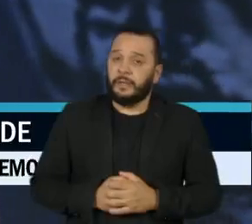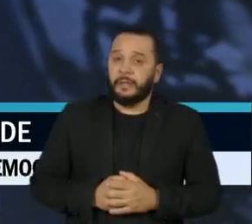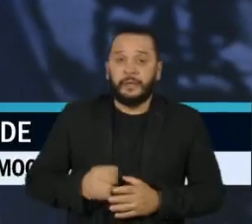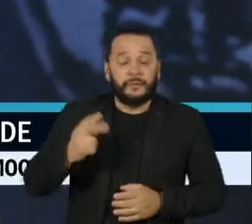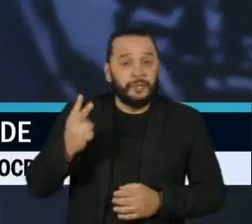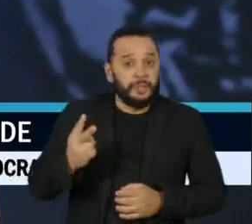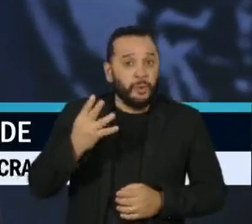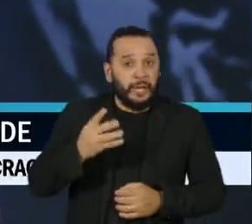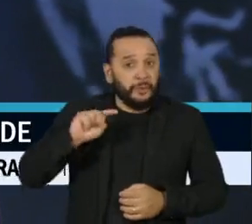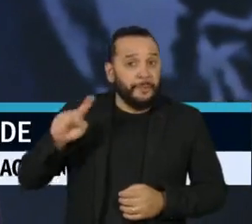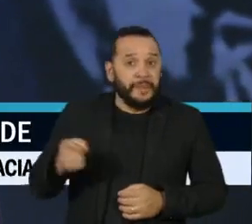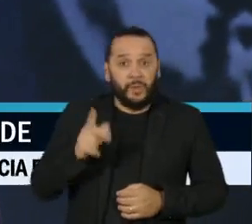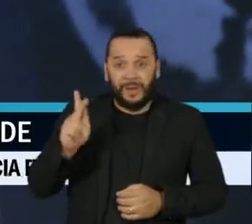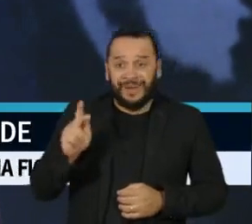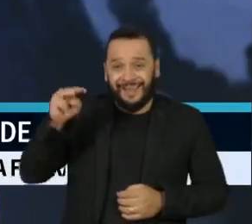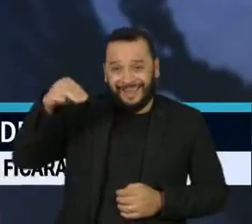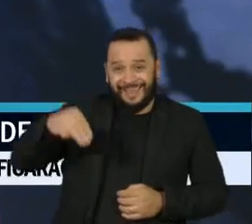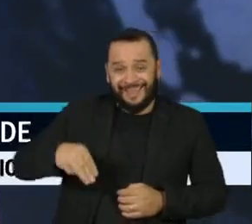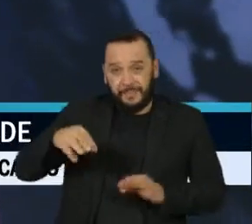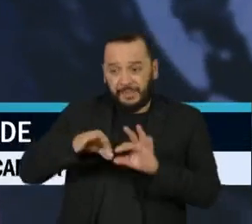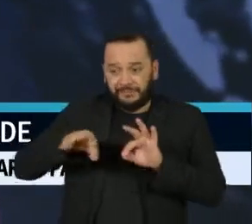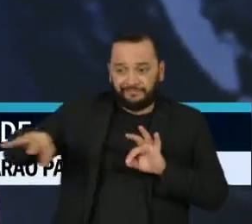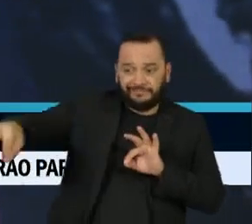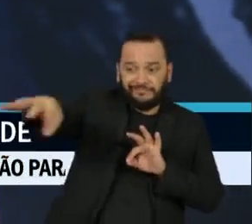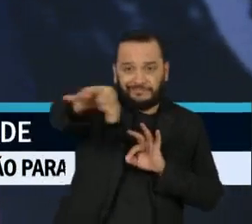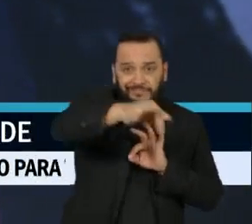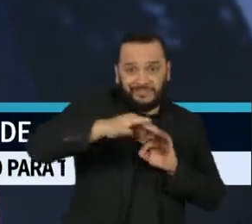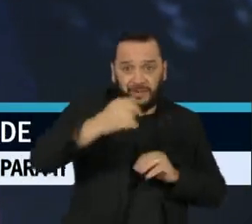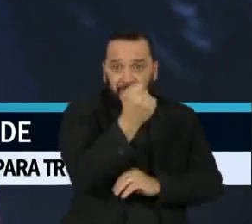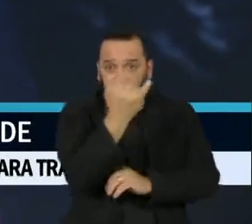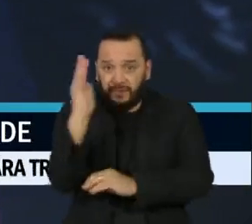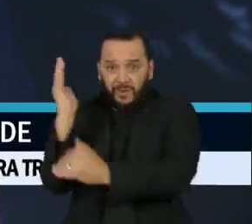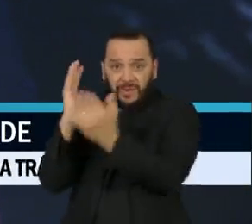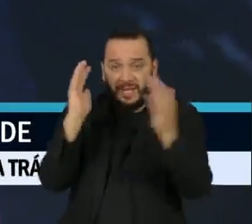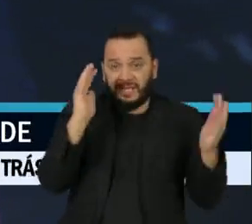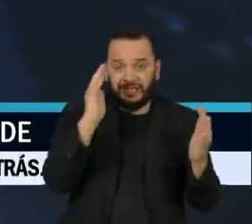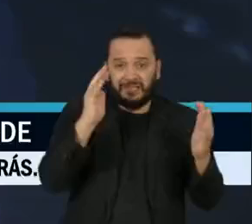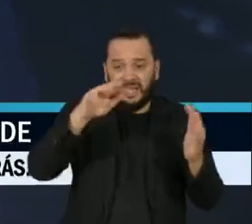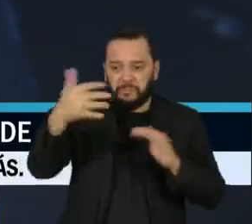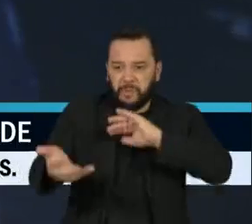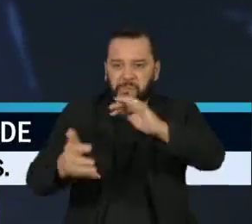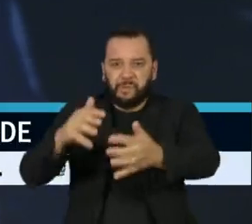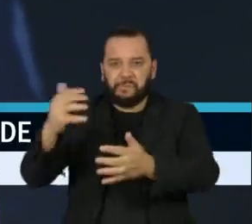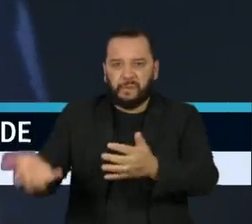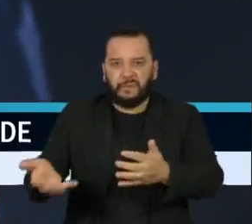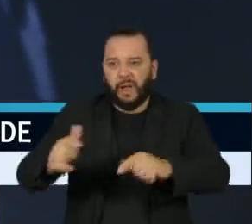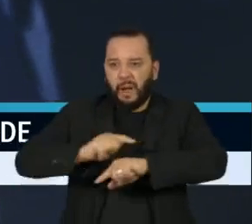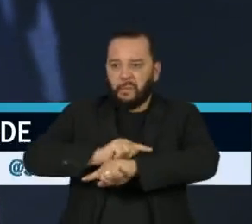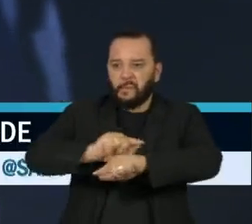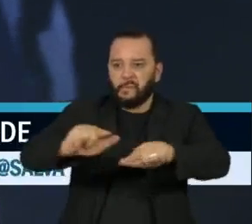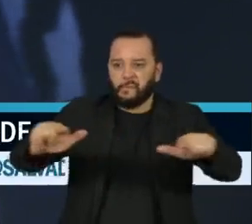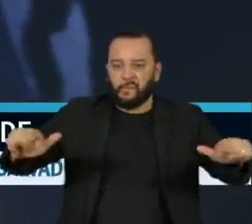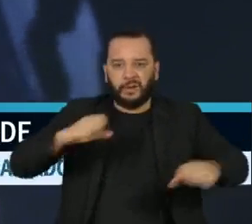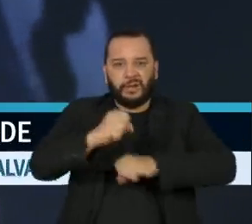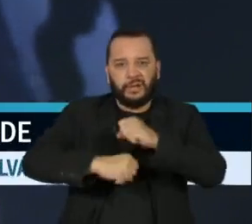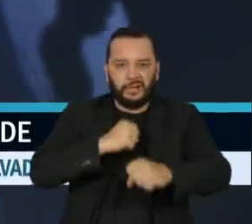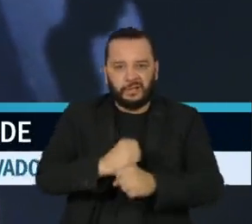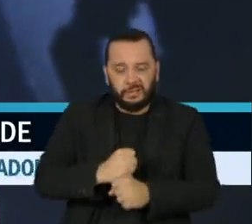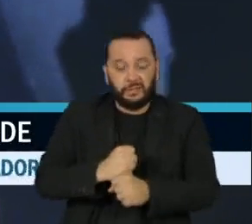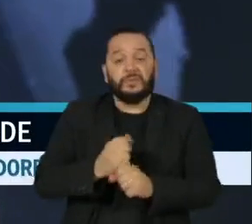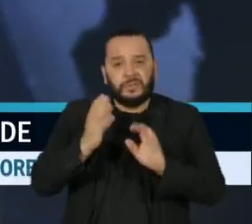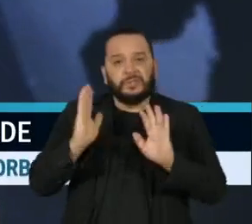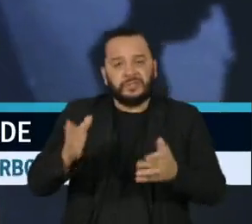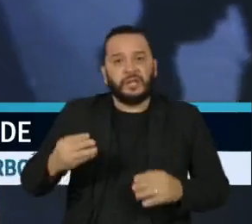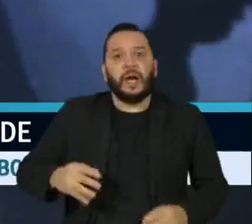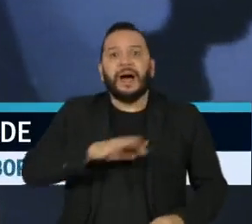24 mil quilômetros quadrados de floresta virando pastagens a cada ano. Riqueza da biodiversidade em